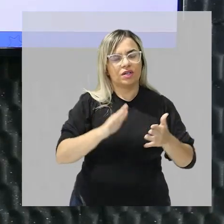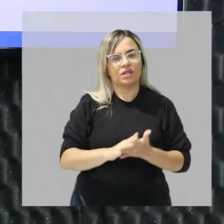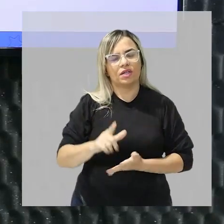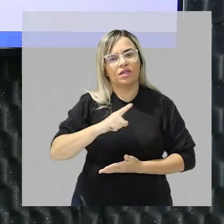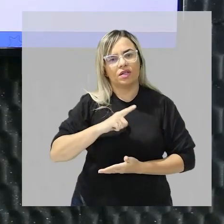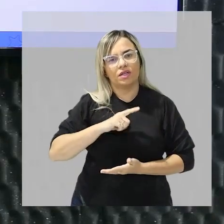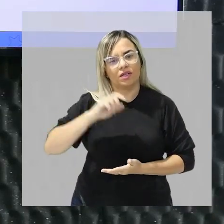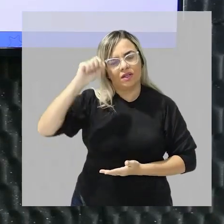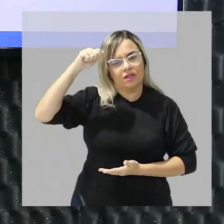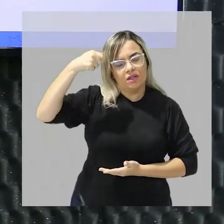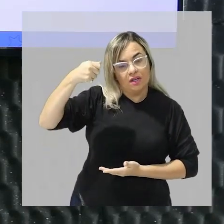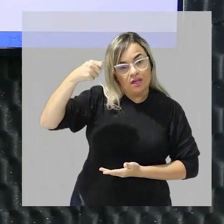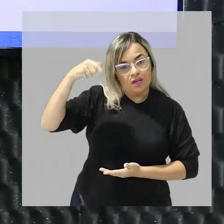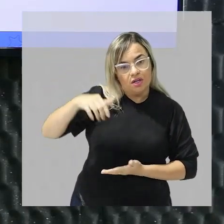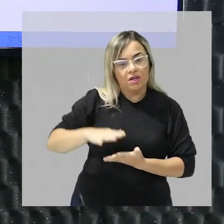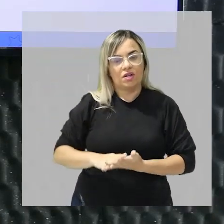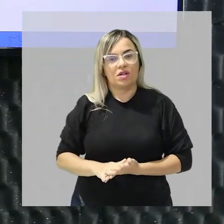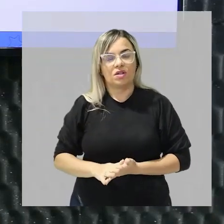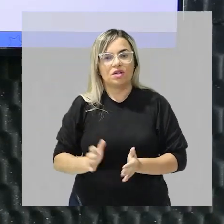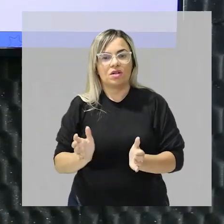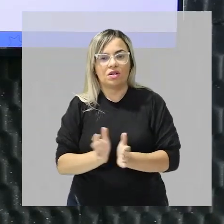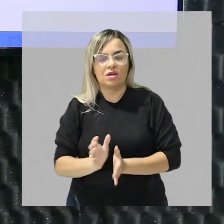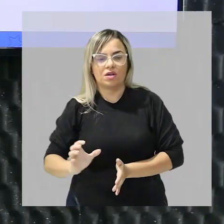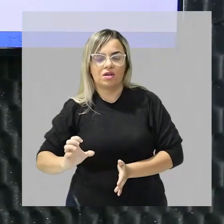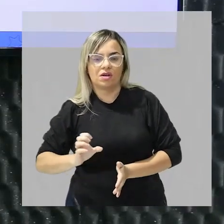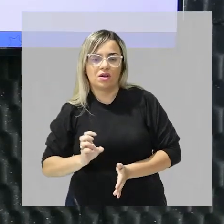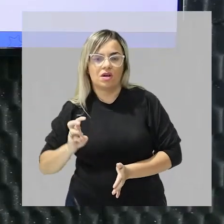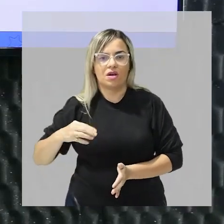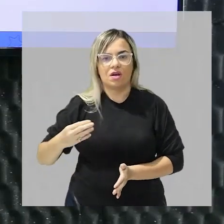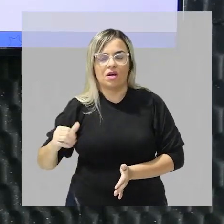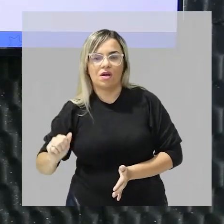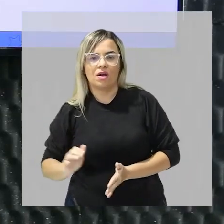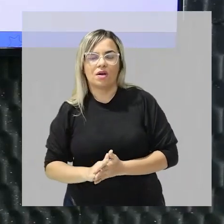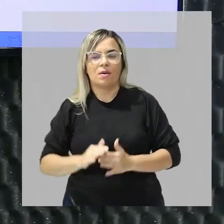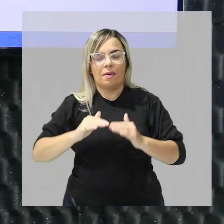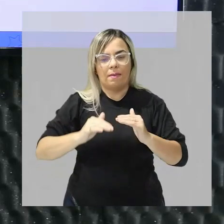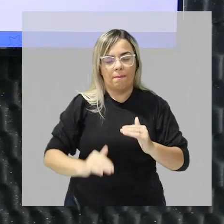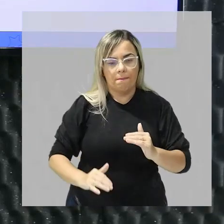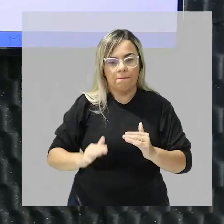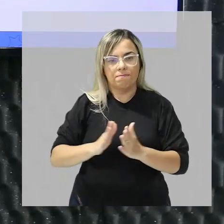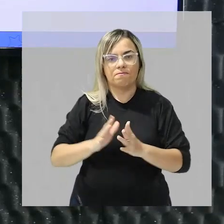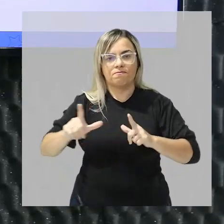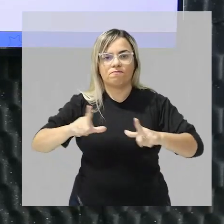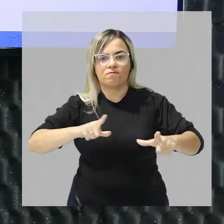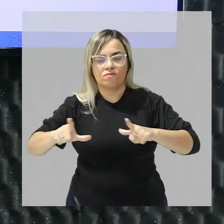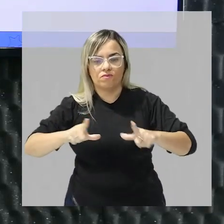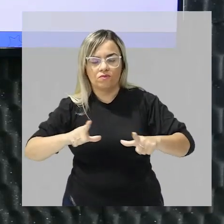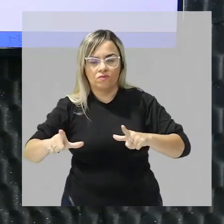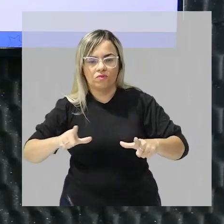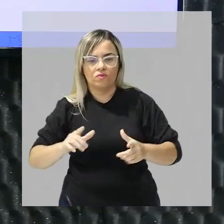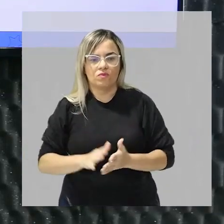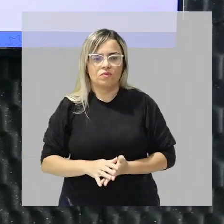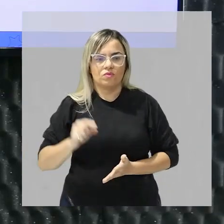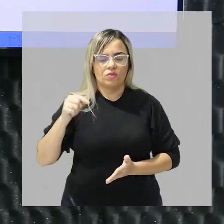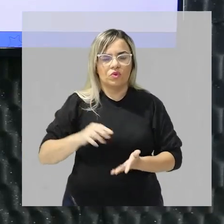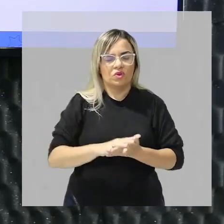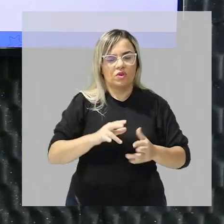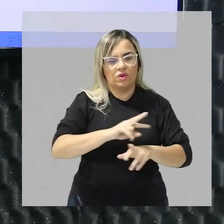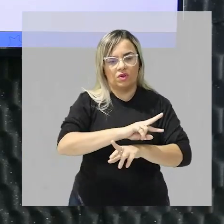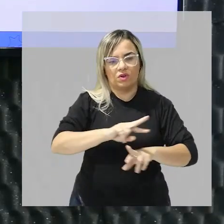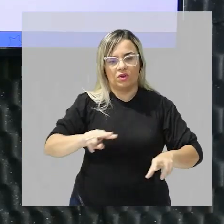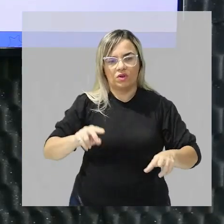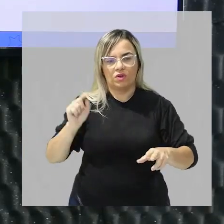negros na elite, na classe média, na classe mais baixa, na classe trabalhadora. Então a questão aqui não é a questão